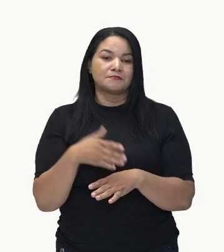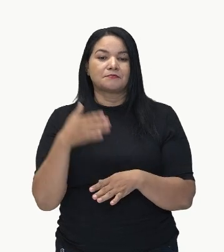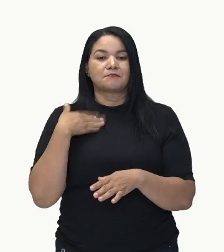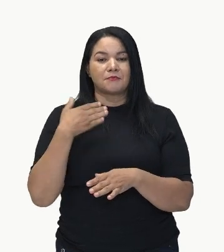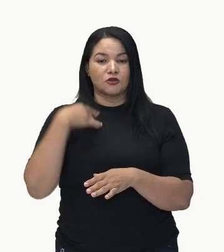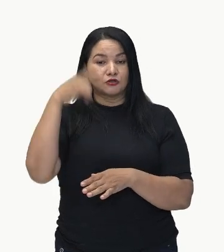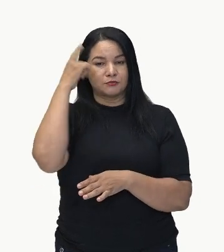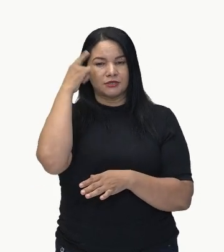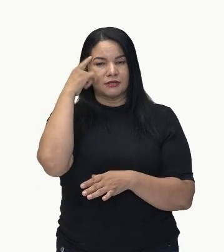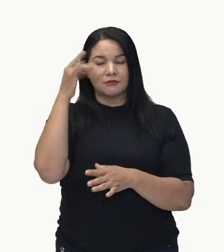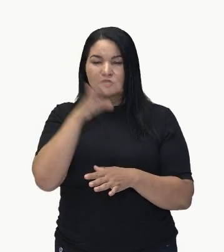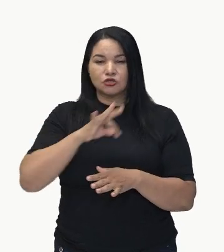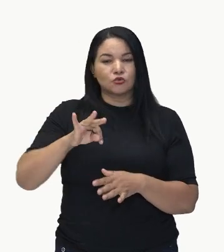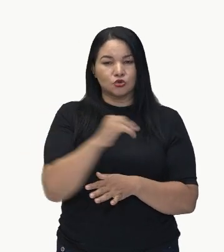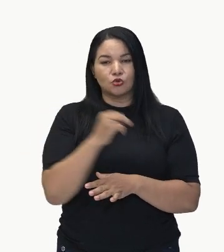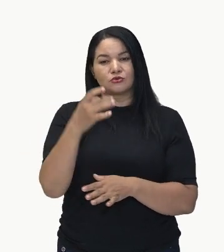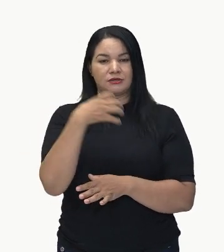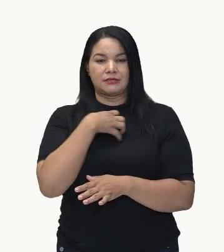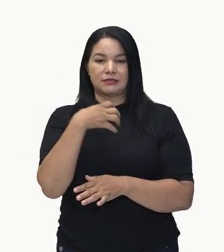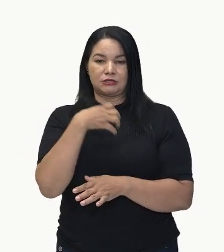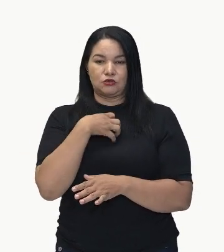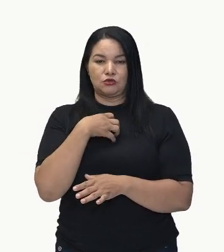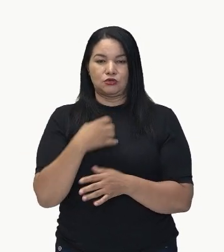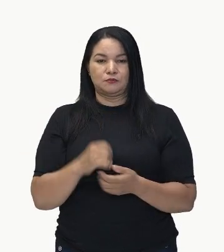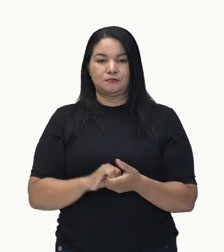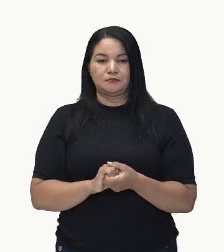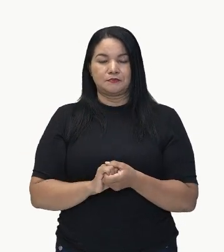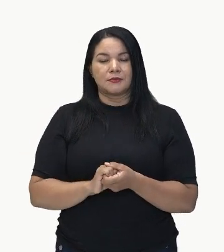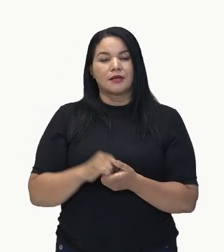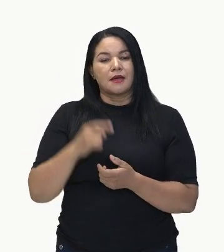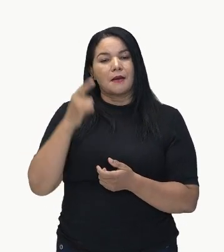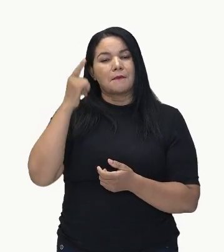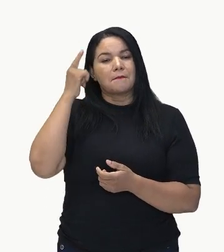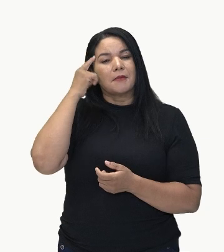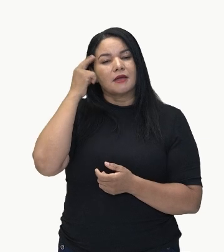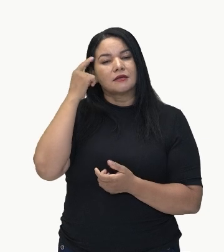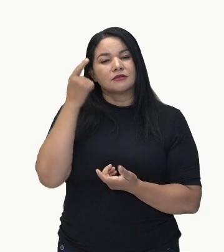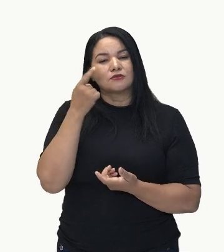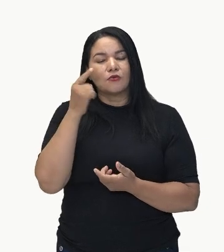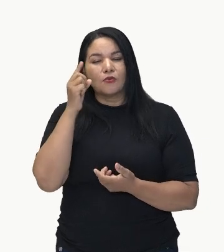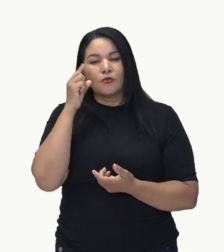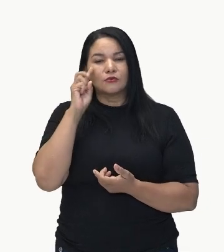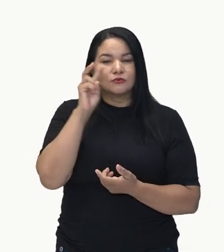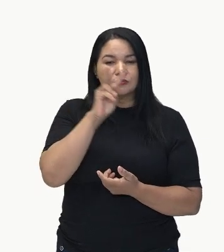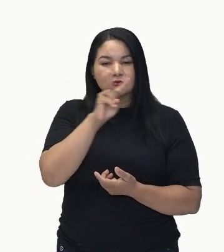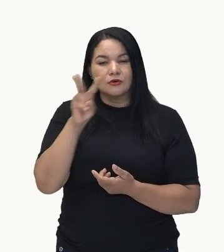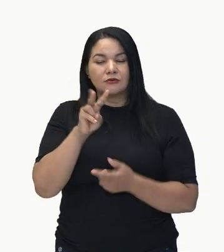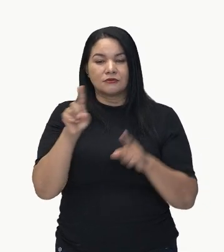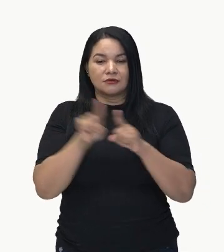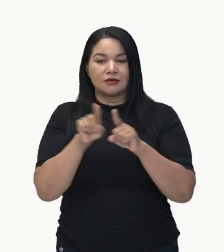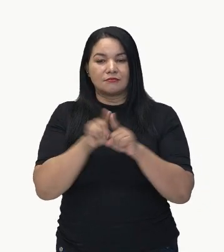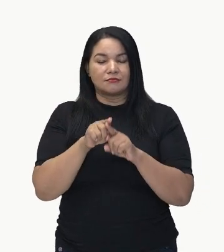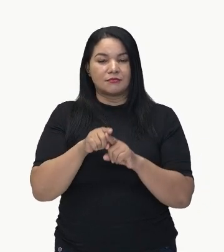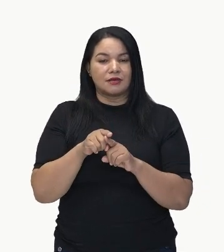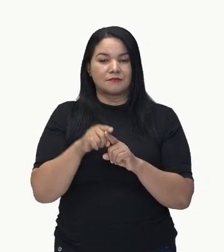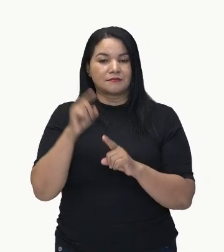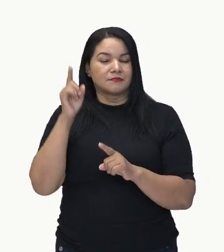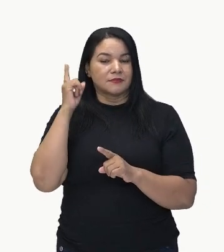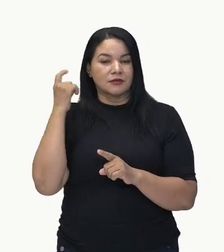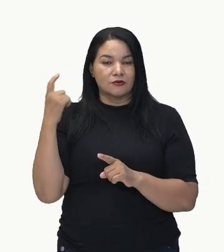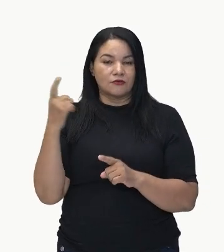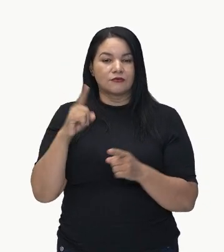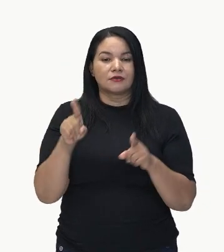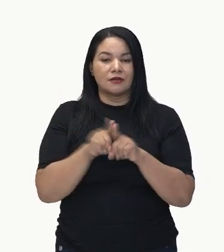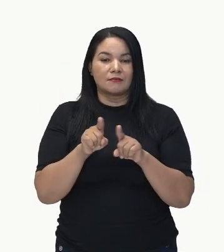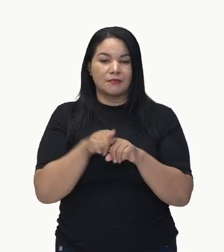todos sensações, né? Penso com os olhos e com os ouvidos e com as mãos e os pés e com